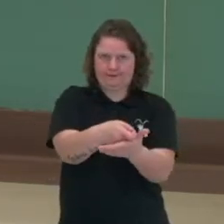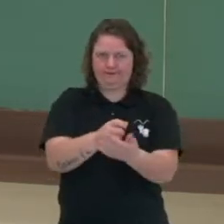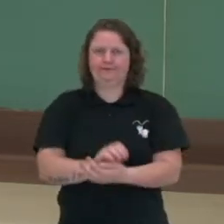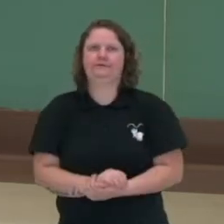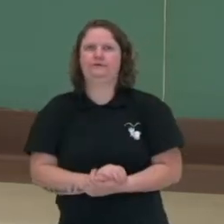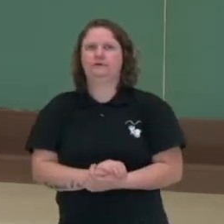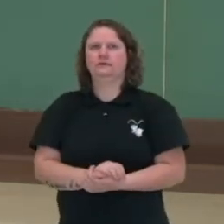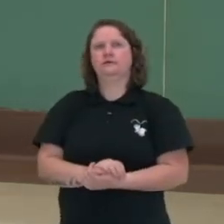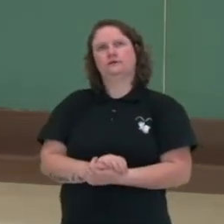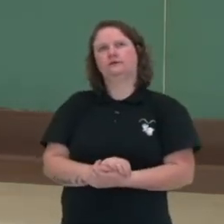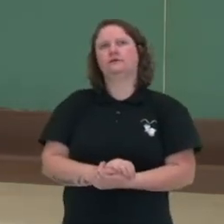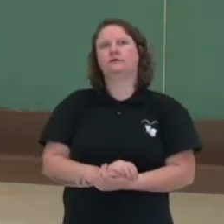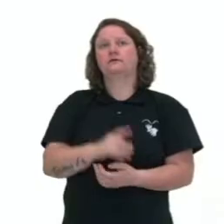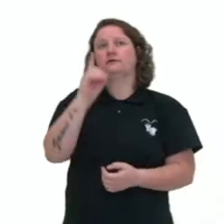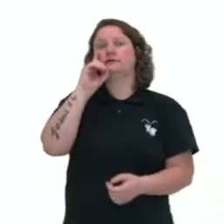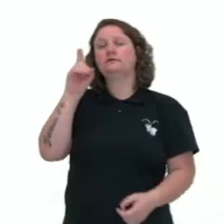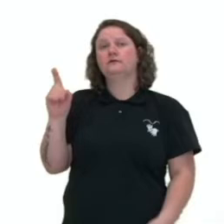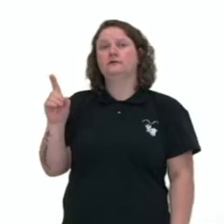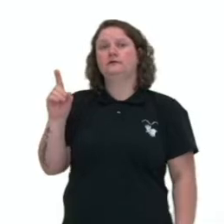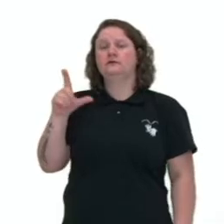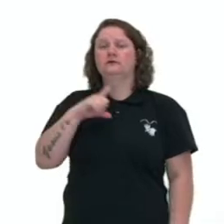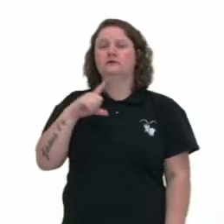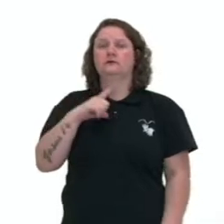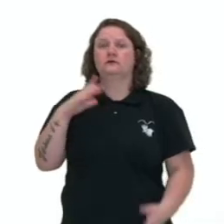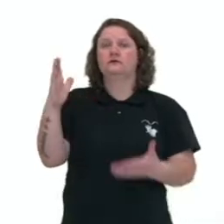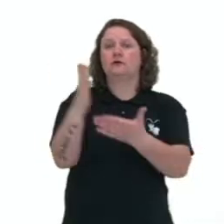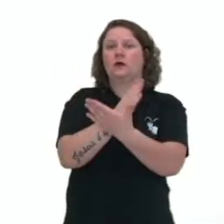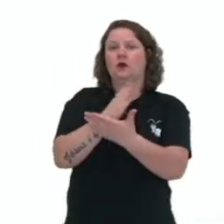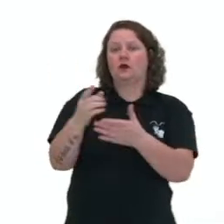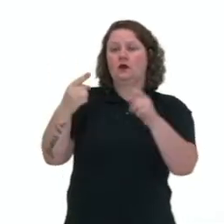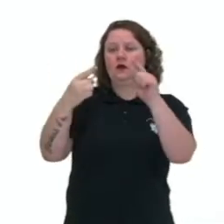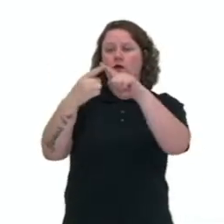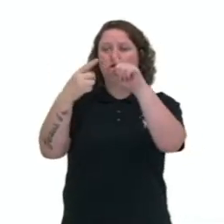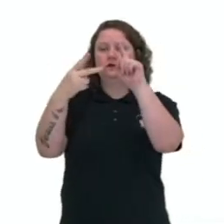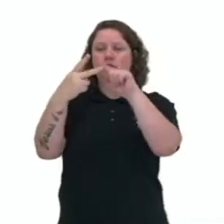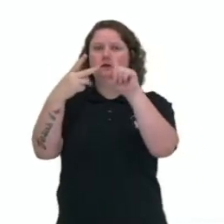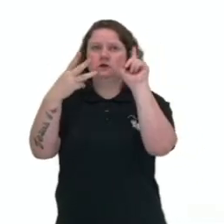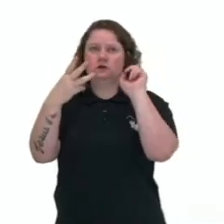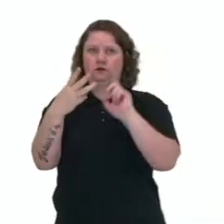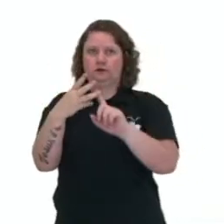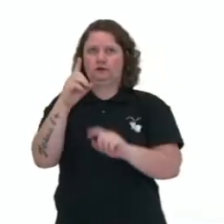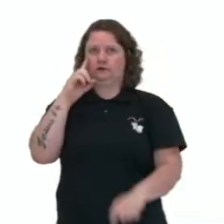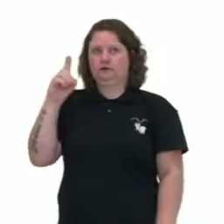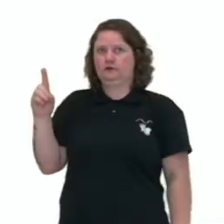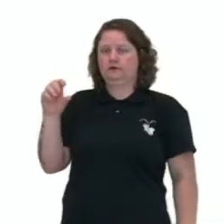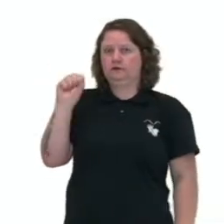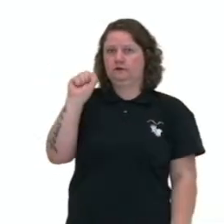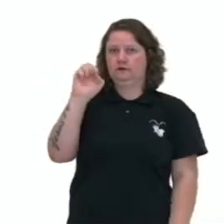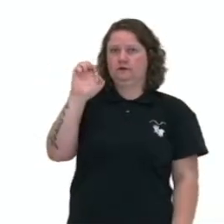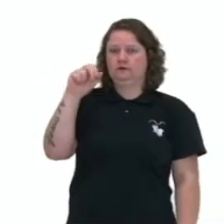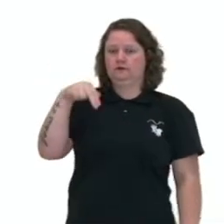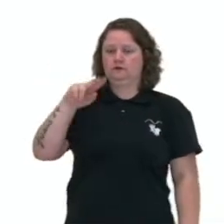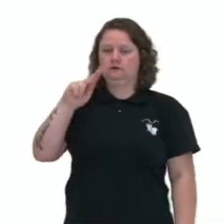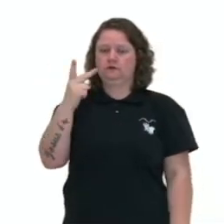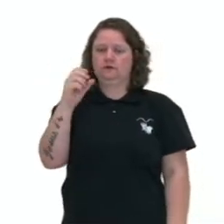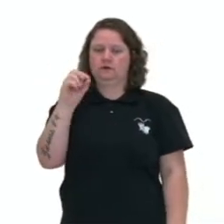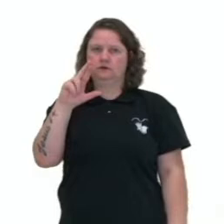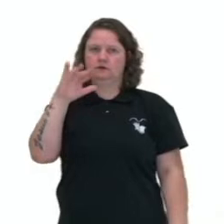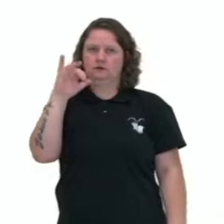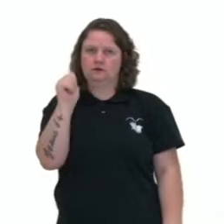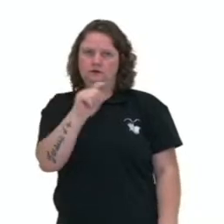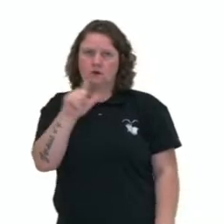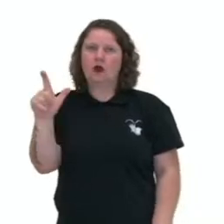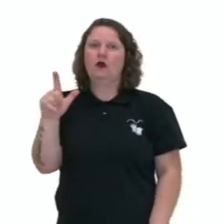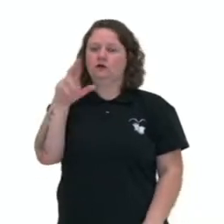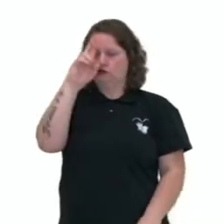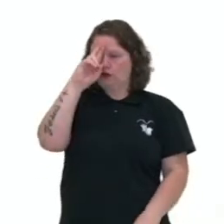Olha lá. O senhorio é dividido em 3 partes. O manso senhorial, terras onde tudo se produzia era do senhor. O